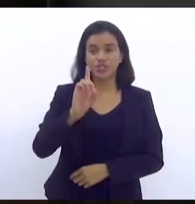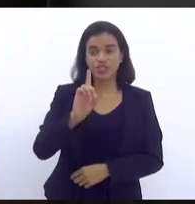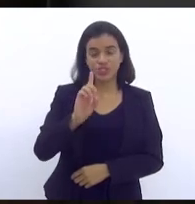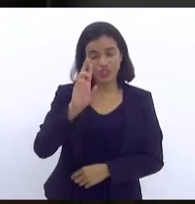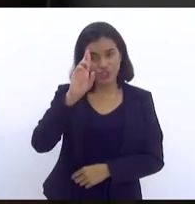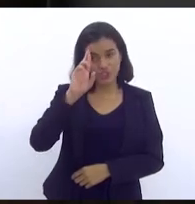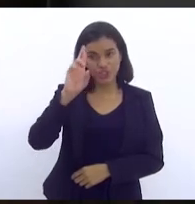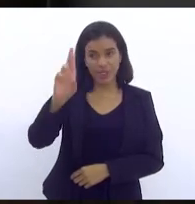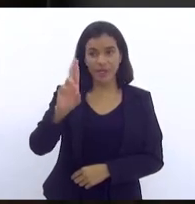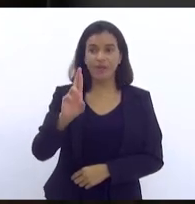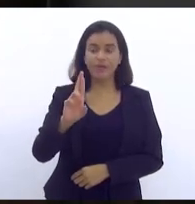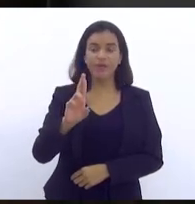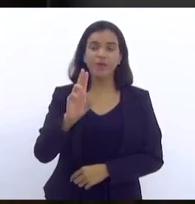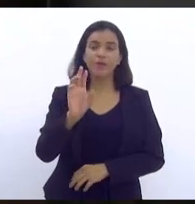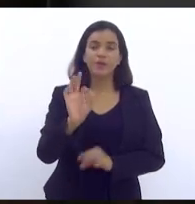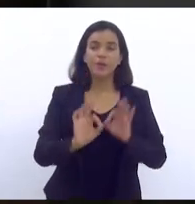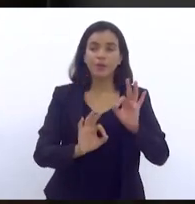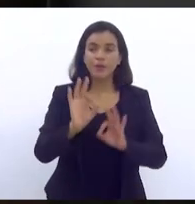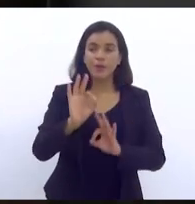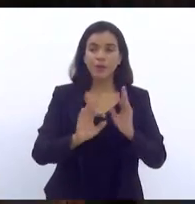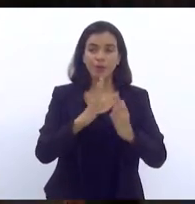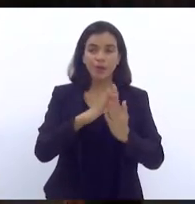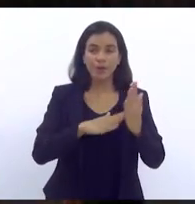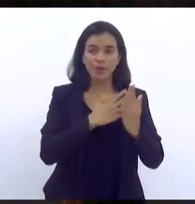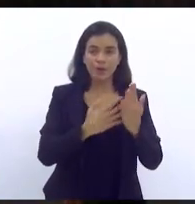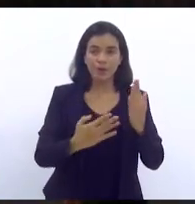estruturação dos projetos do